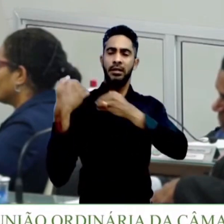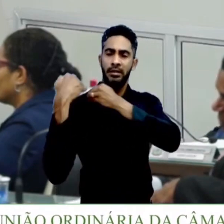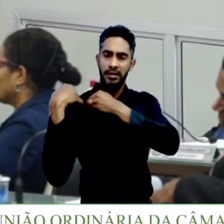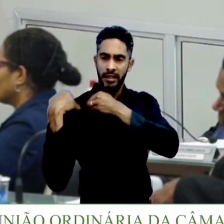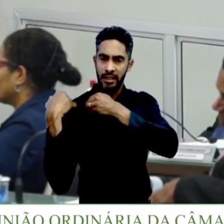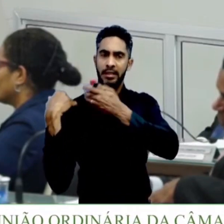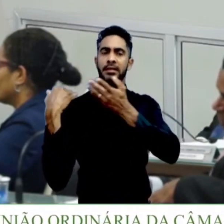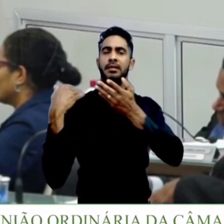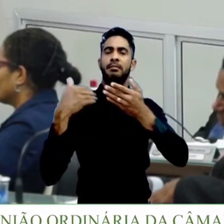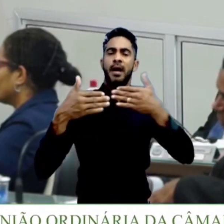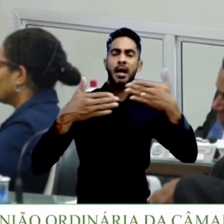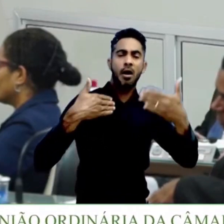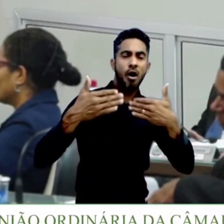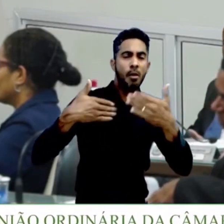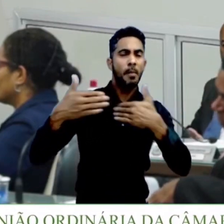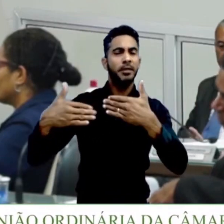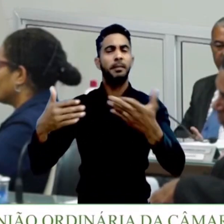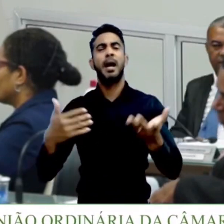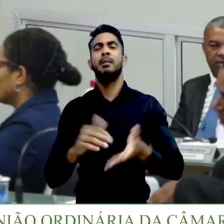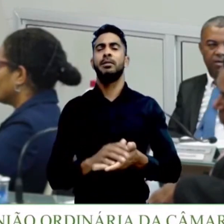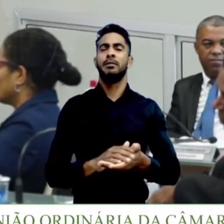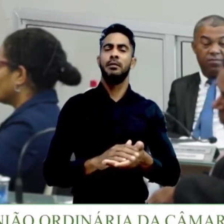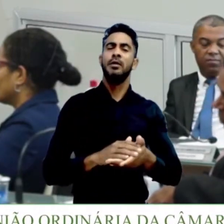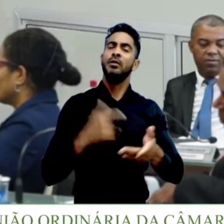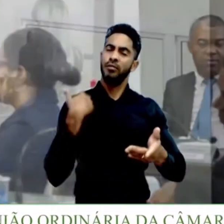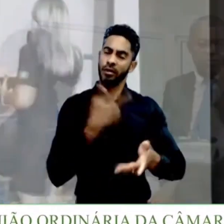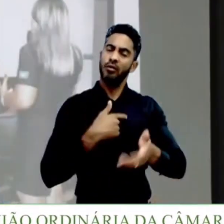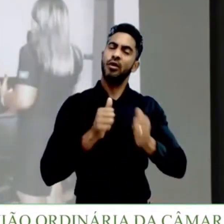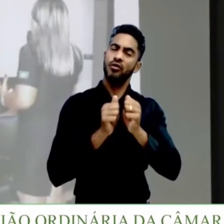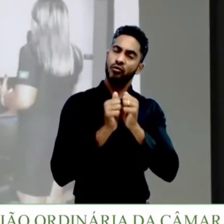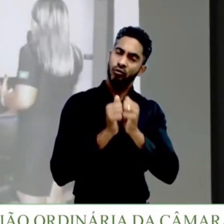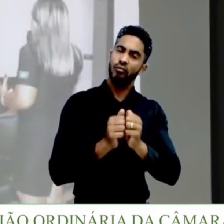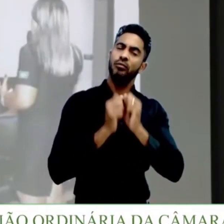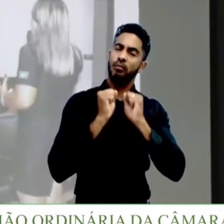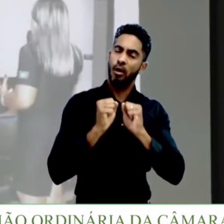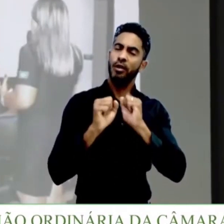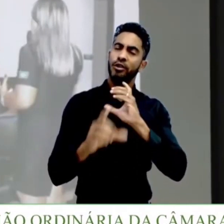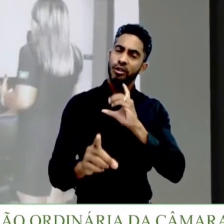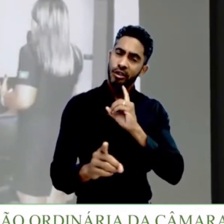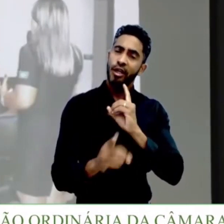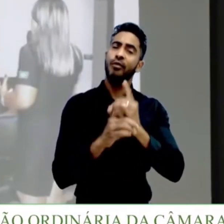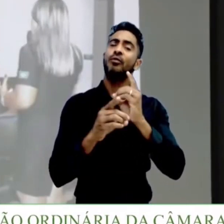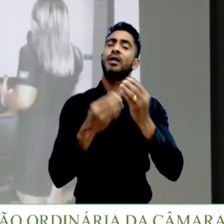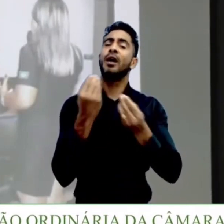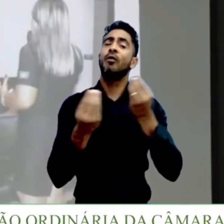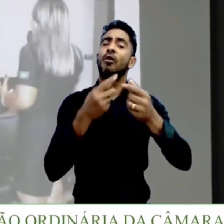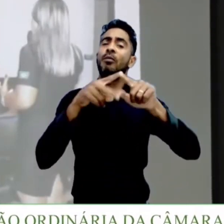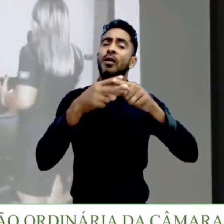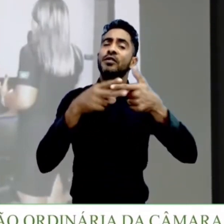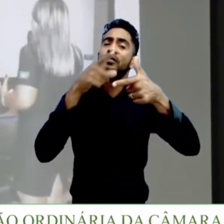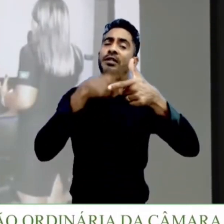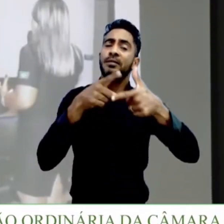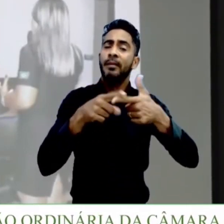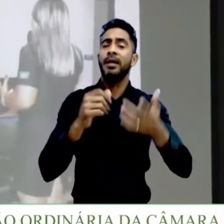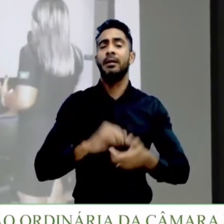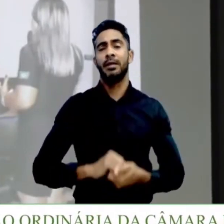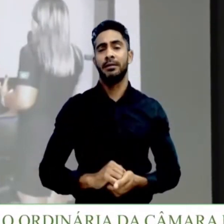poder público para um bate-papo, para que juntos possamos encontrar solução. Aqui,